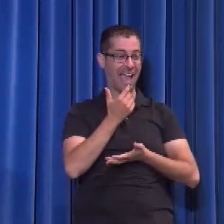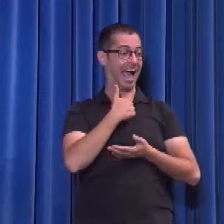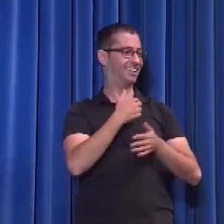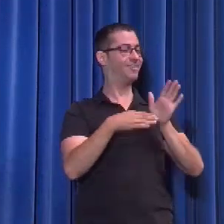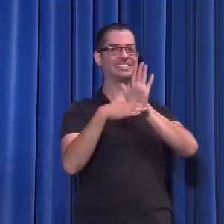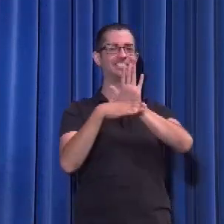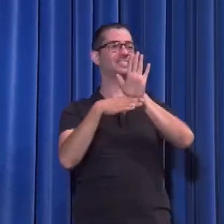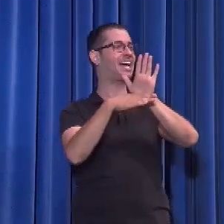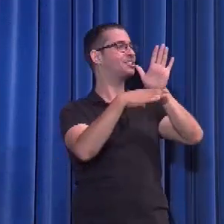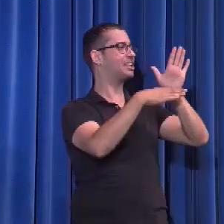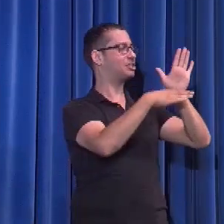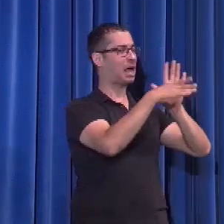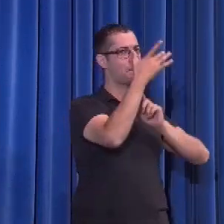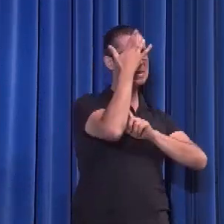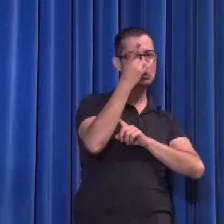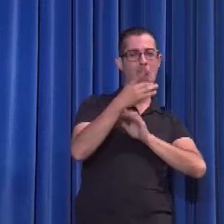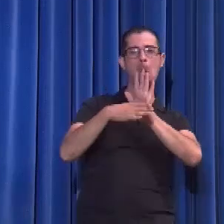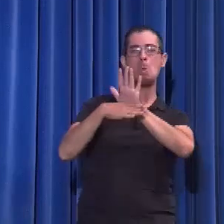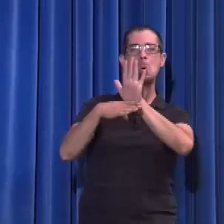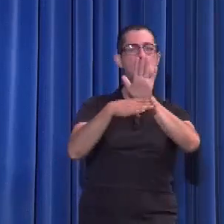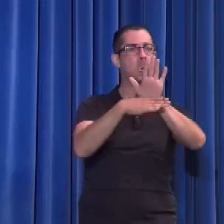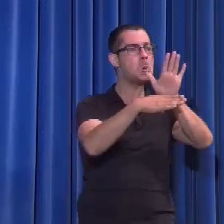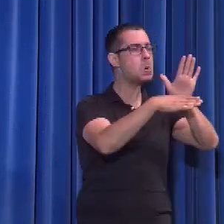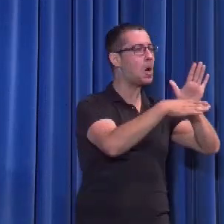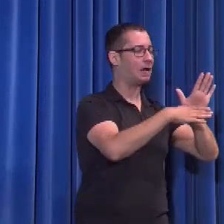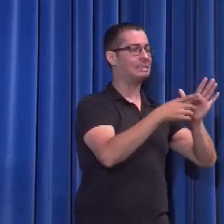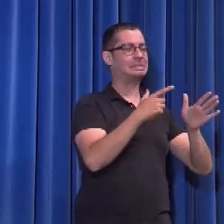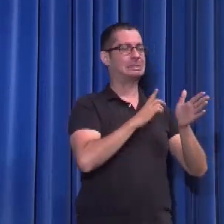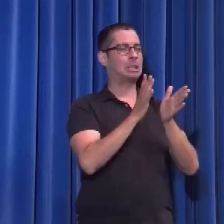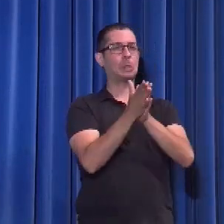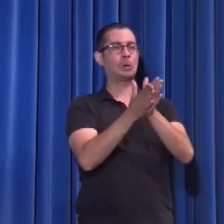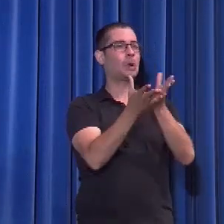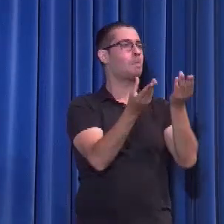dá o direito de entrar no reino de Deus?